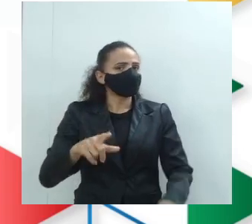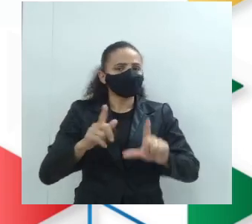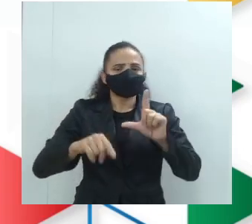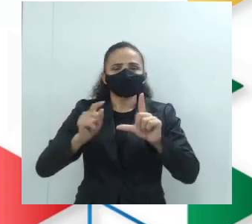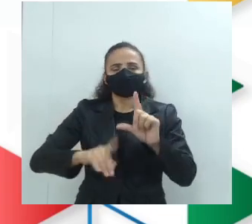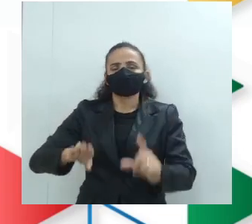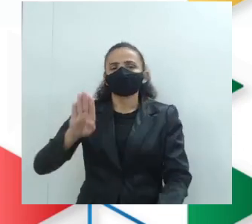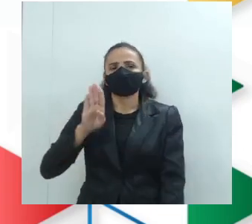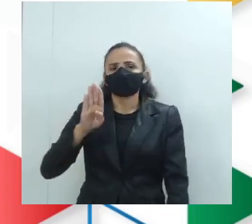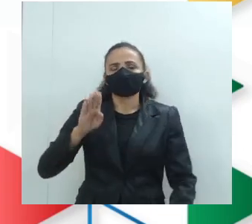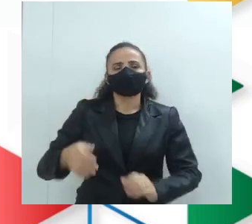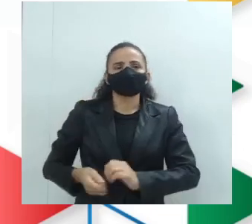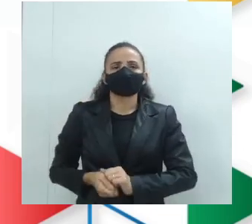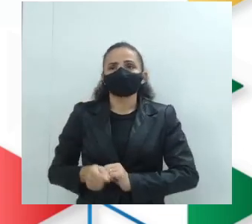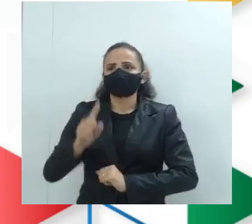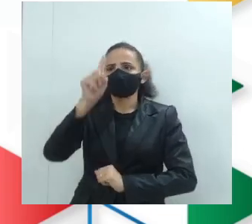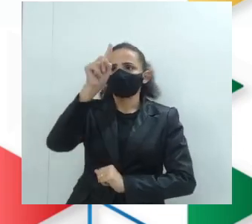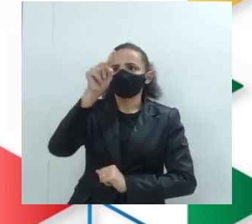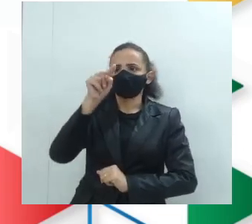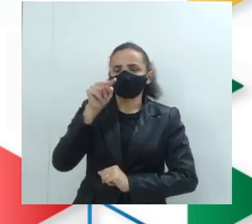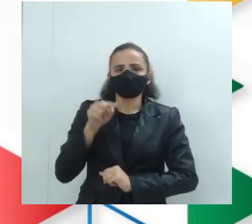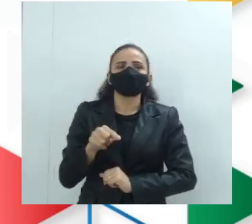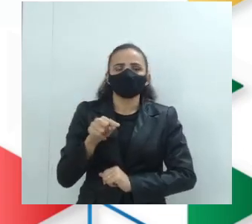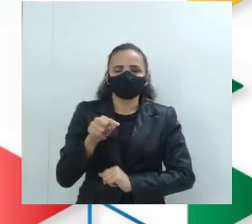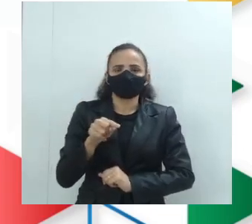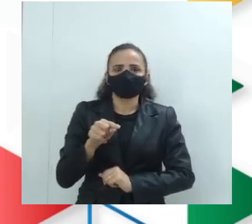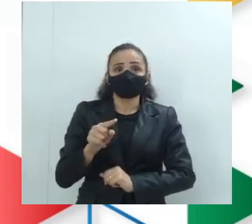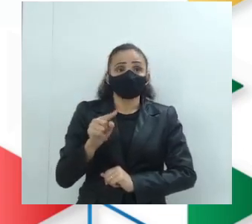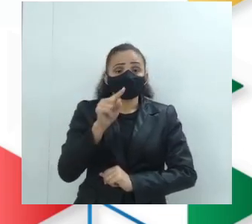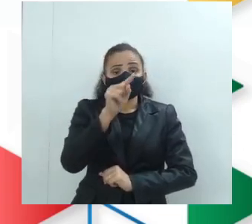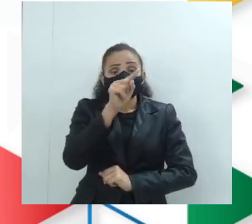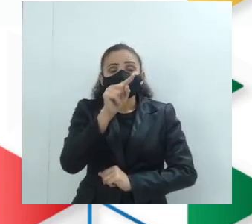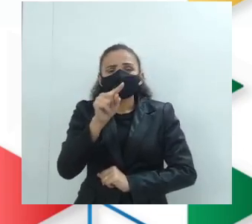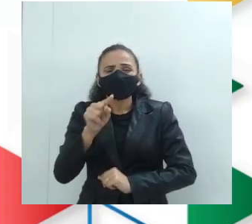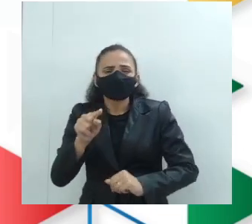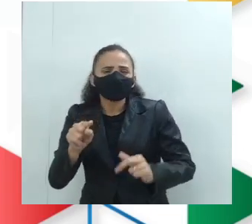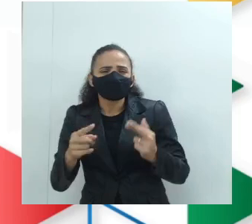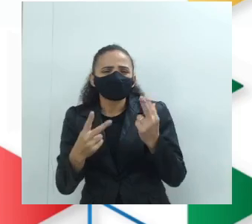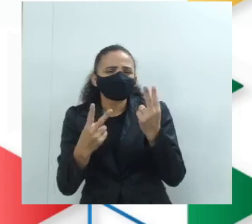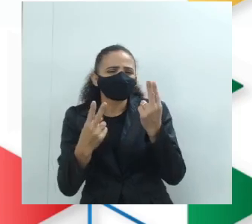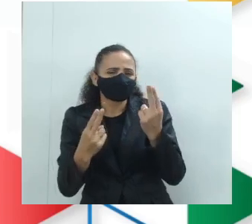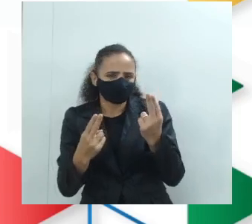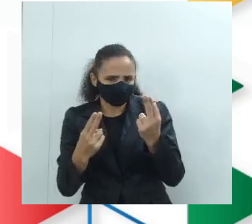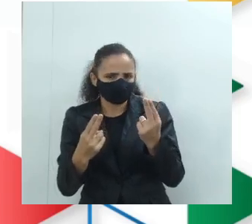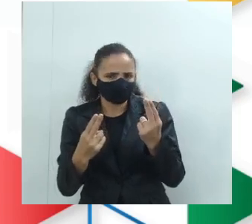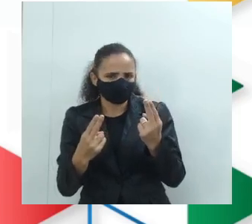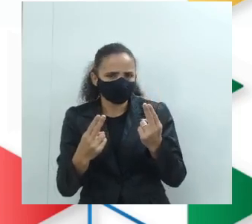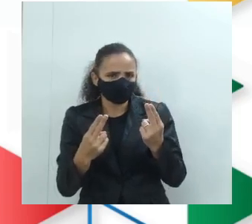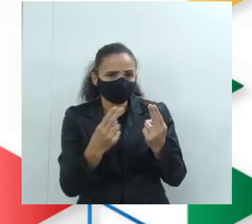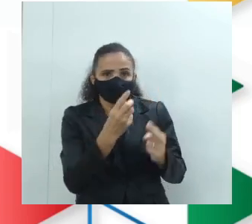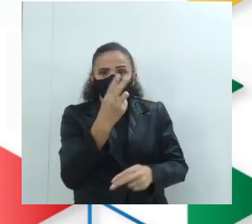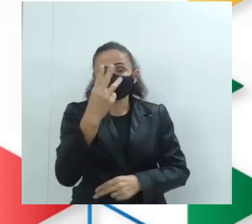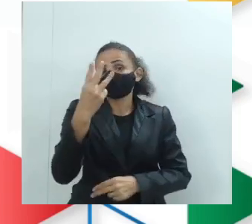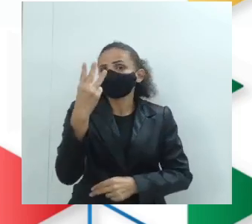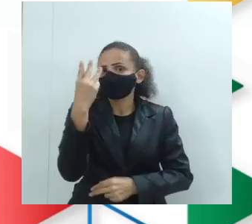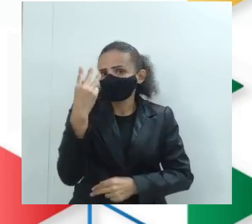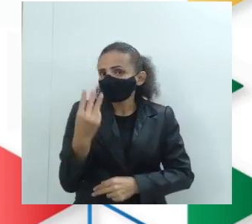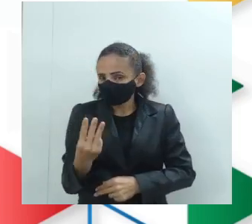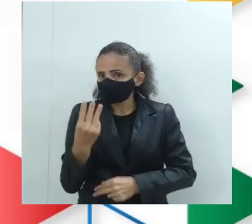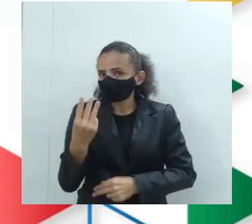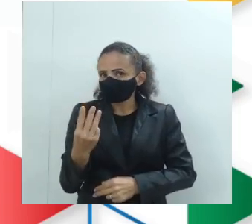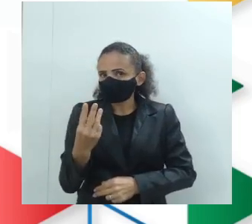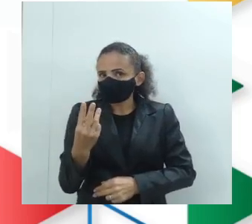B. Tem um eixo de simetria, dois eixos de simetria, três eixos de